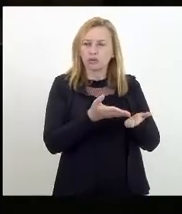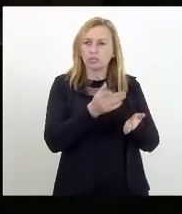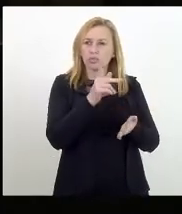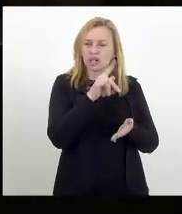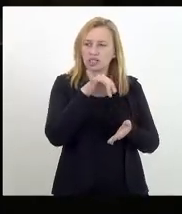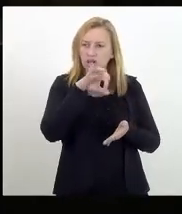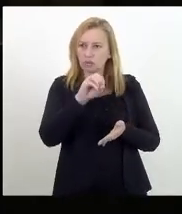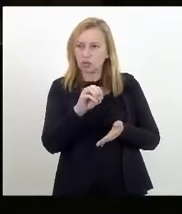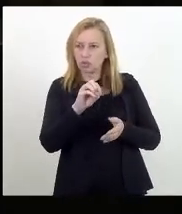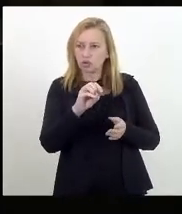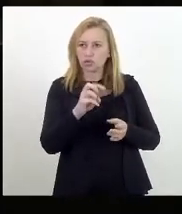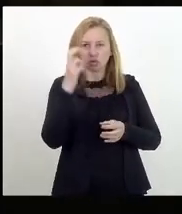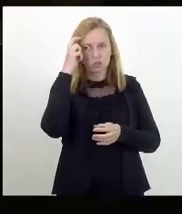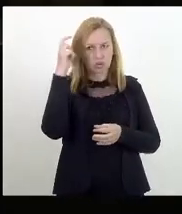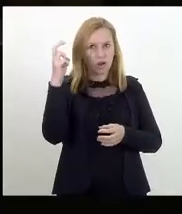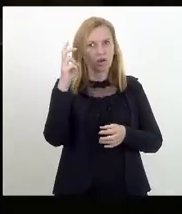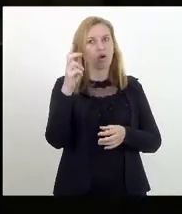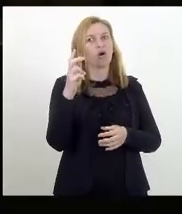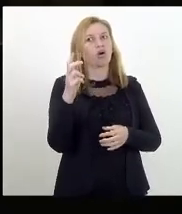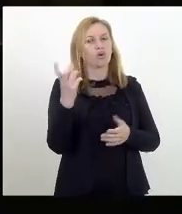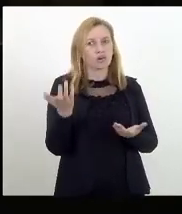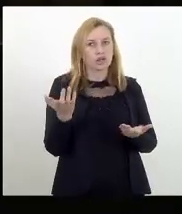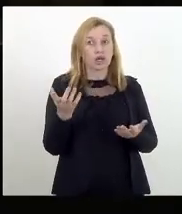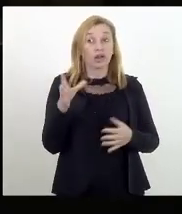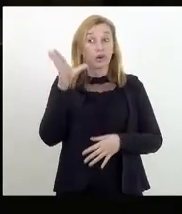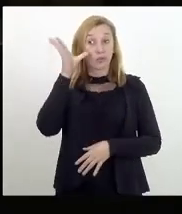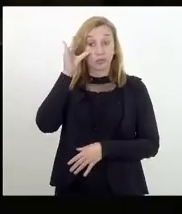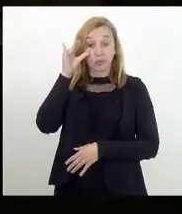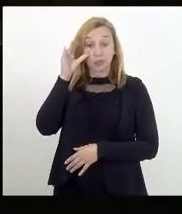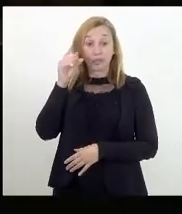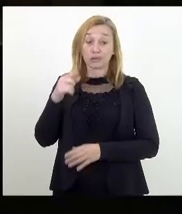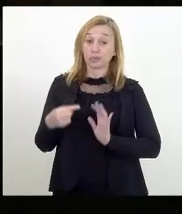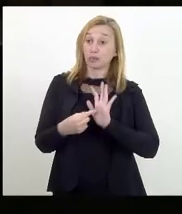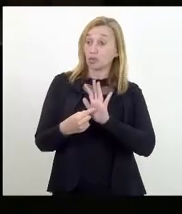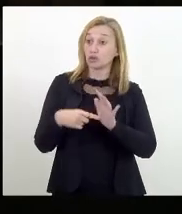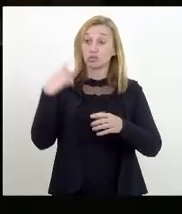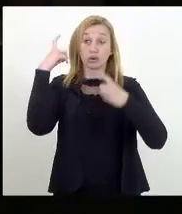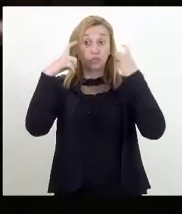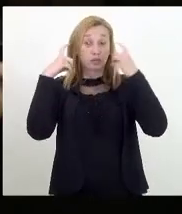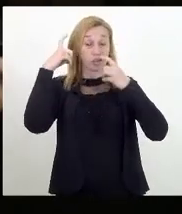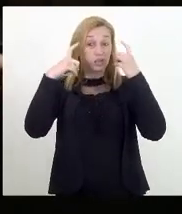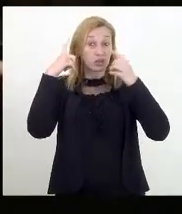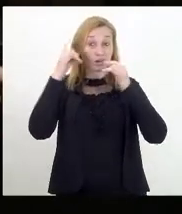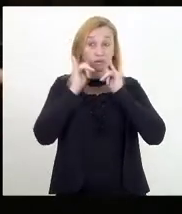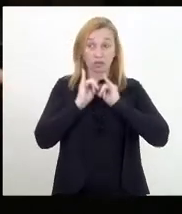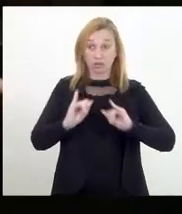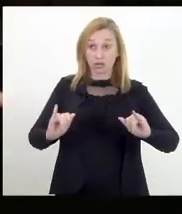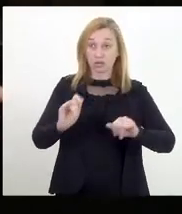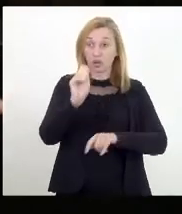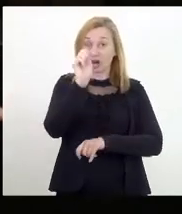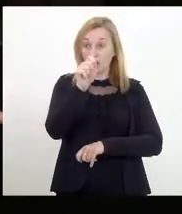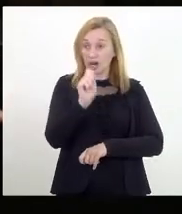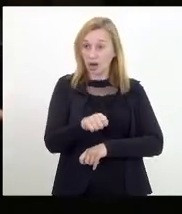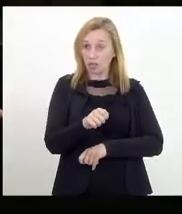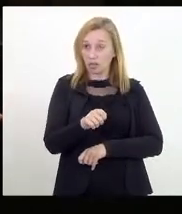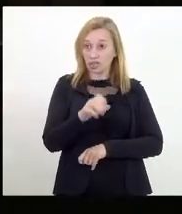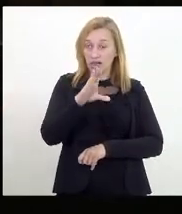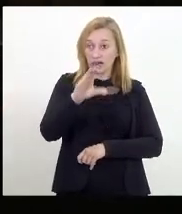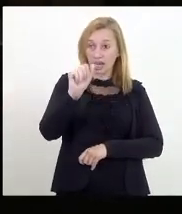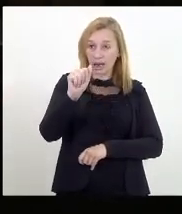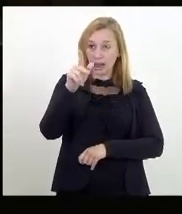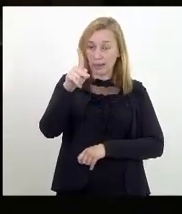e é até curioso que ele mostra preocupação com anunciado leilão de Capanema